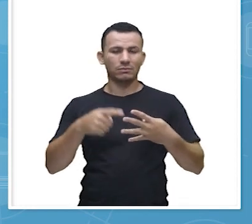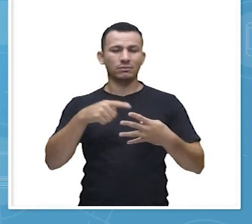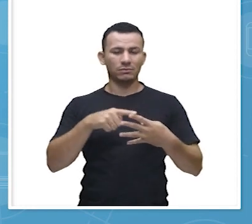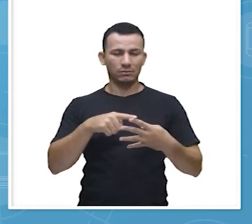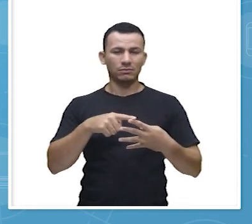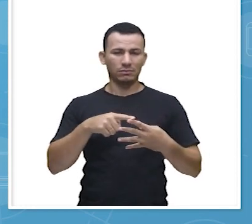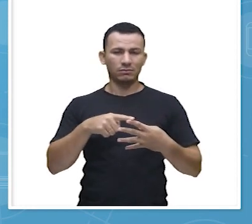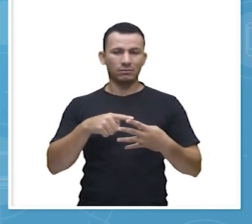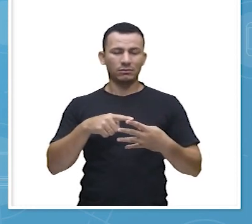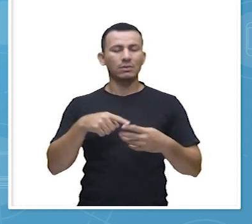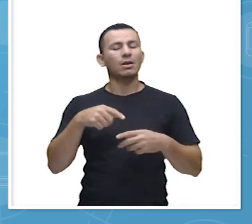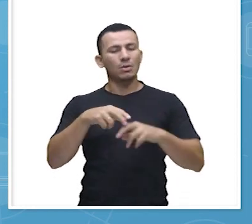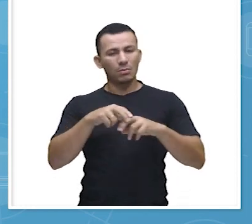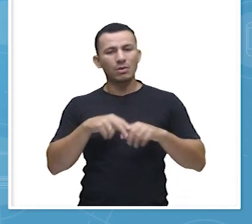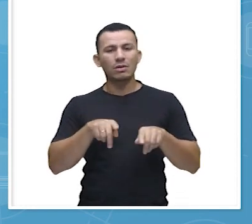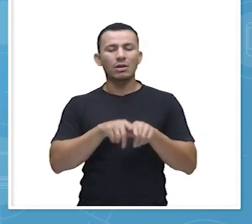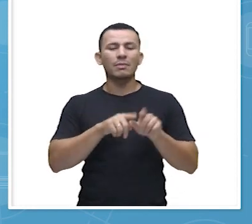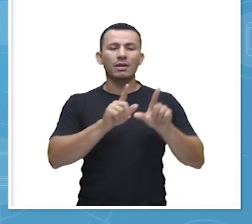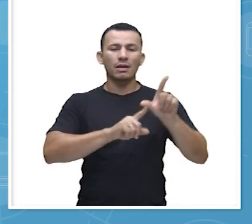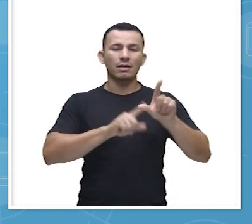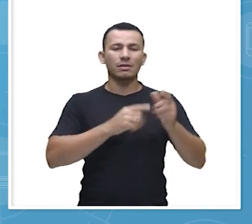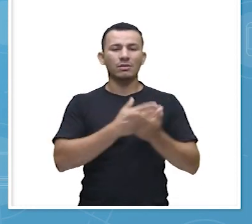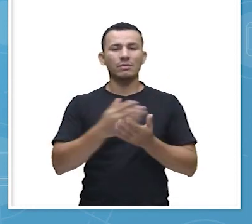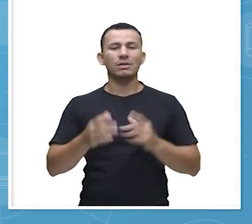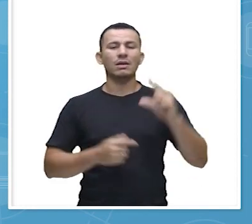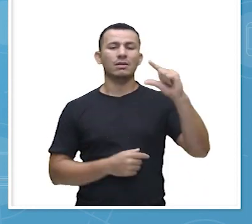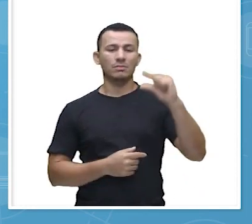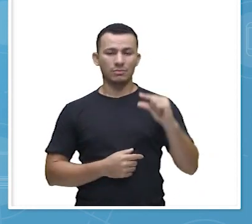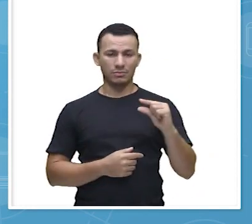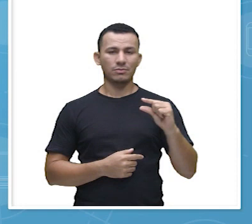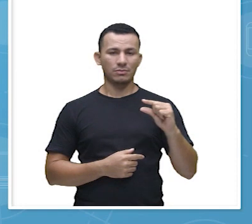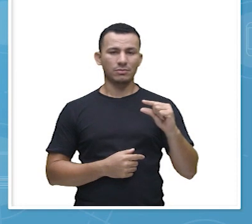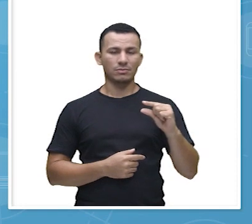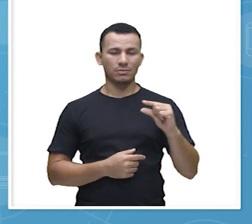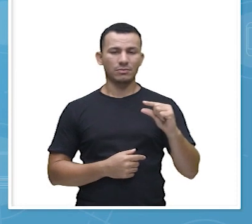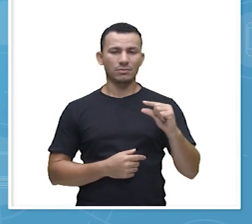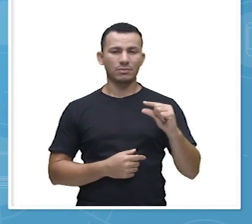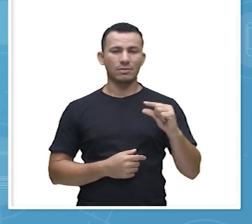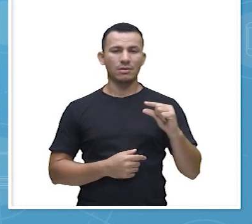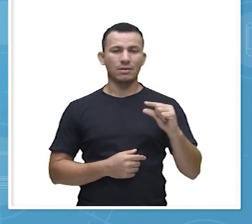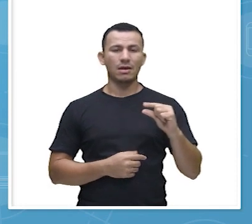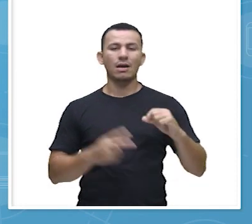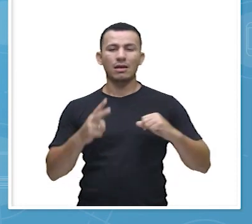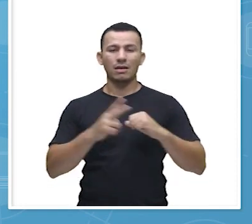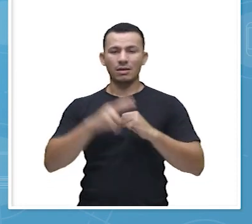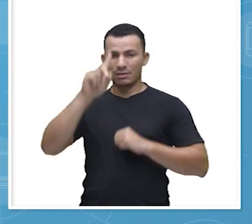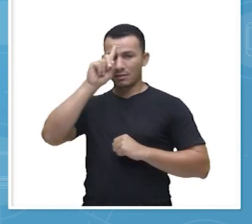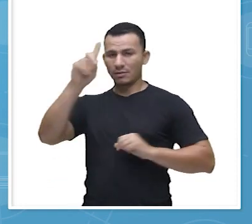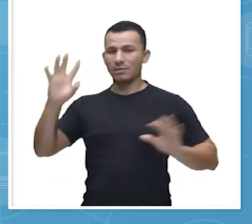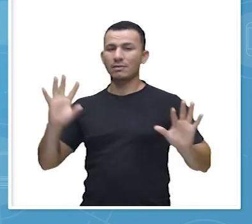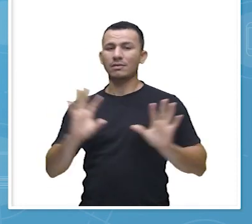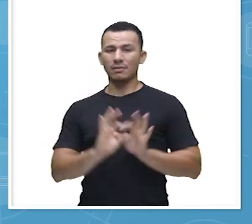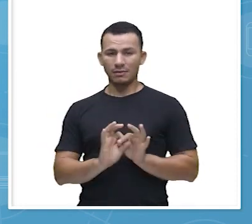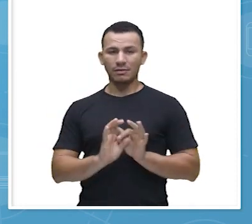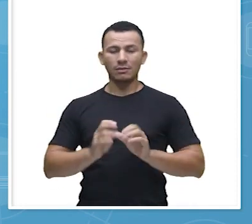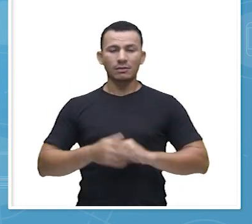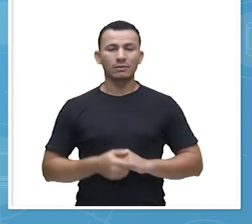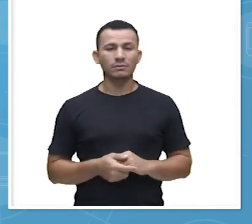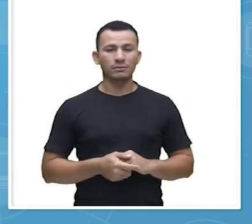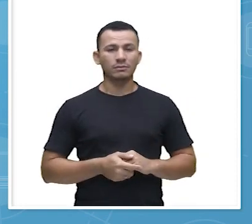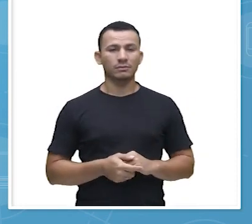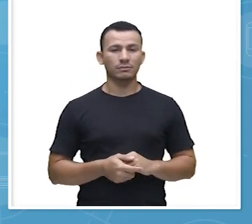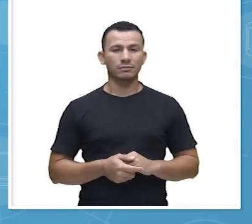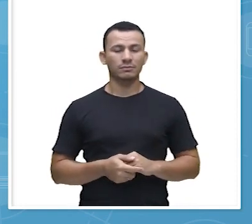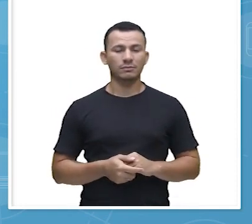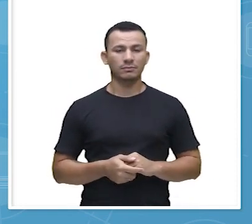são como o complemento, a continuação do comando. E aí sim, nas alternativas a gente tem o ponto